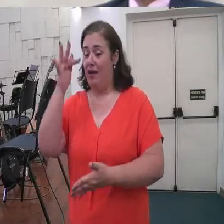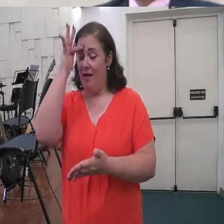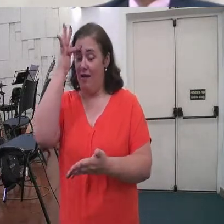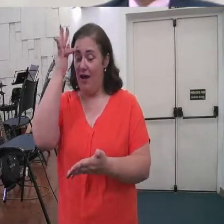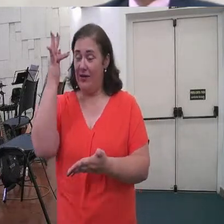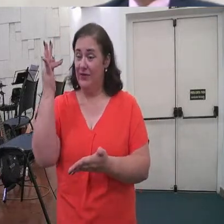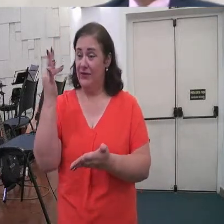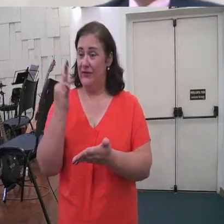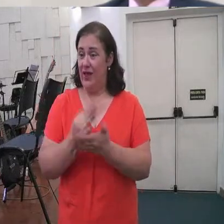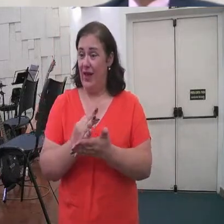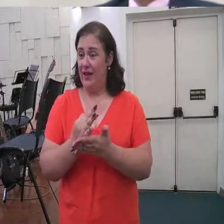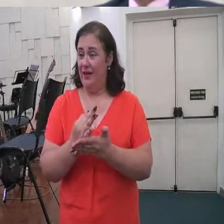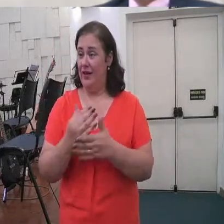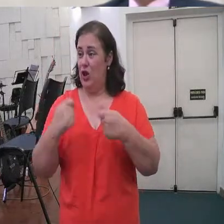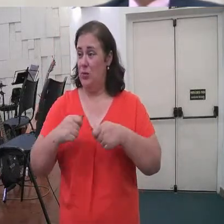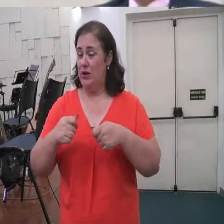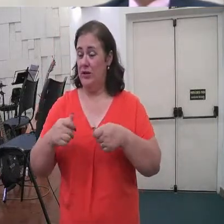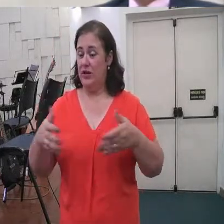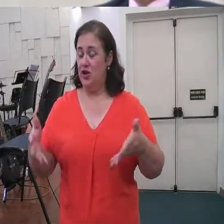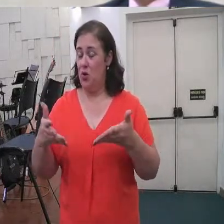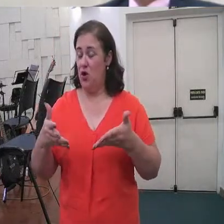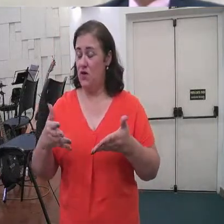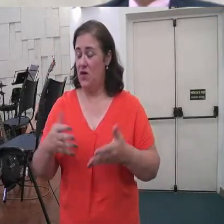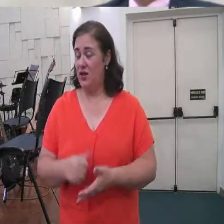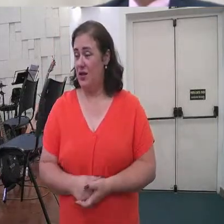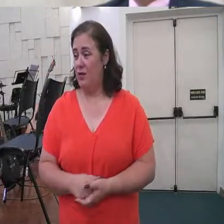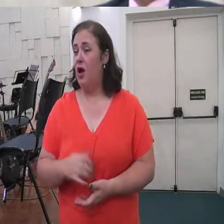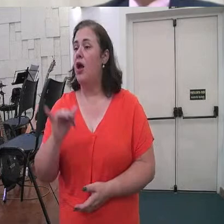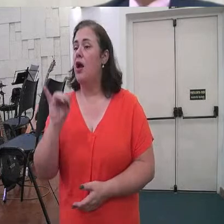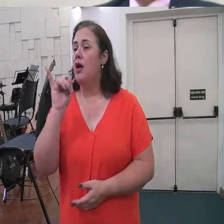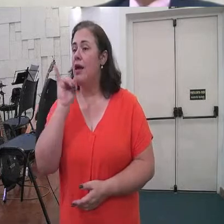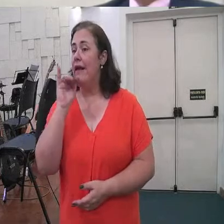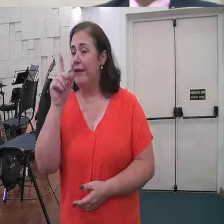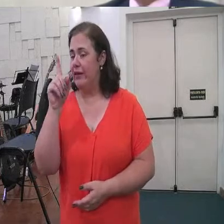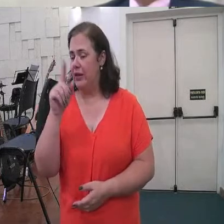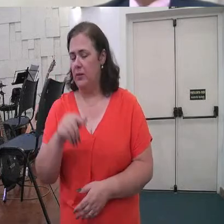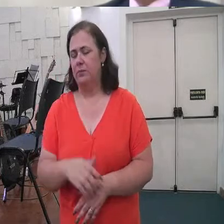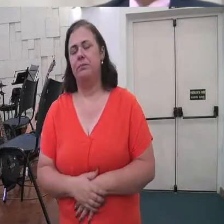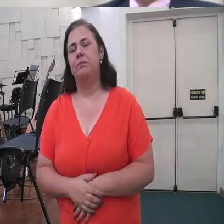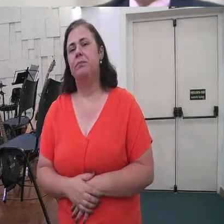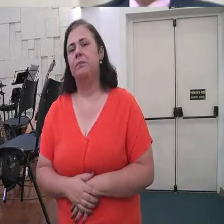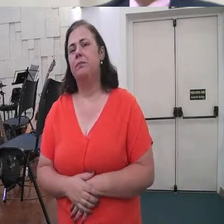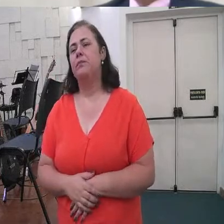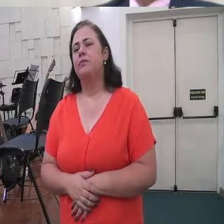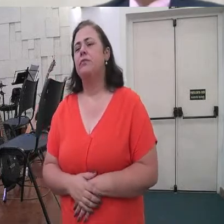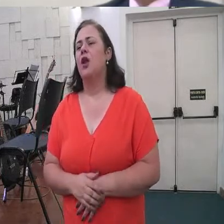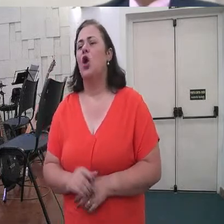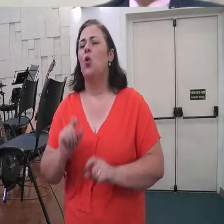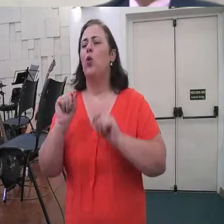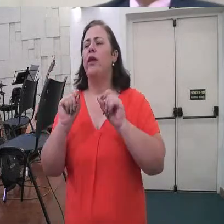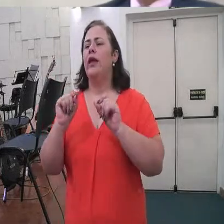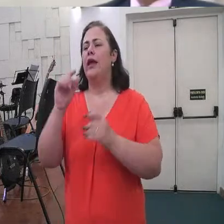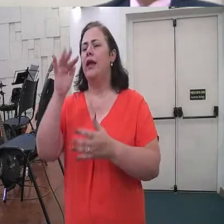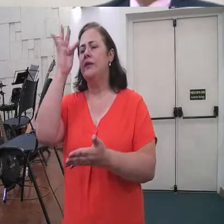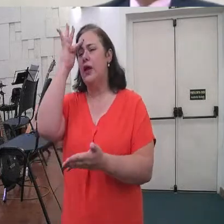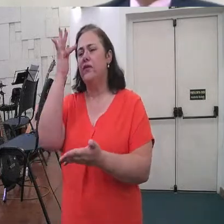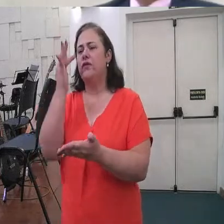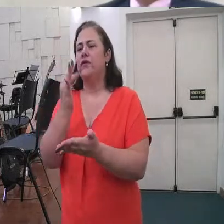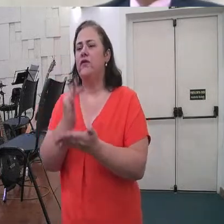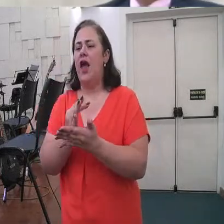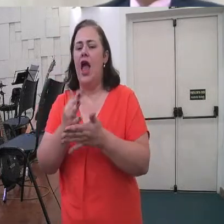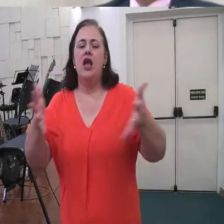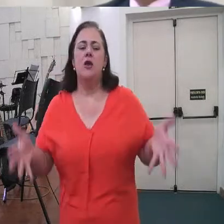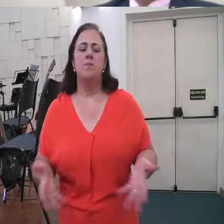motivacional. Quer ver alguns exemplos? O que a fé motivacional diz? A